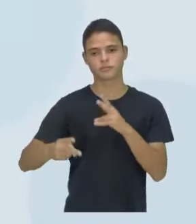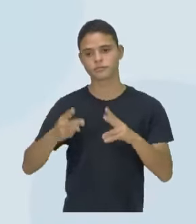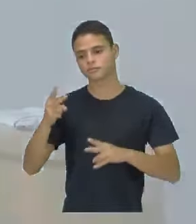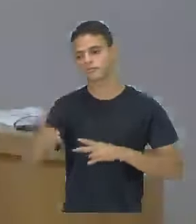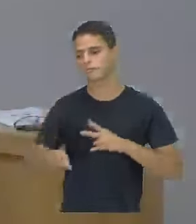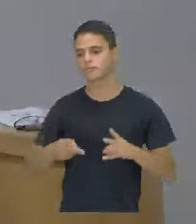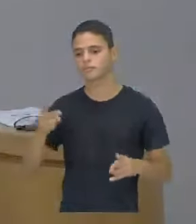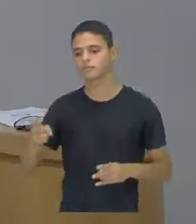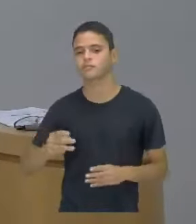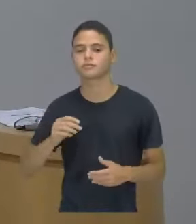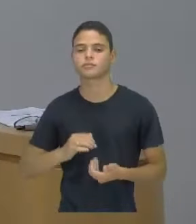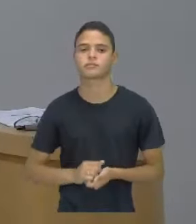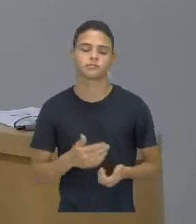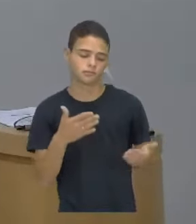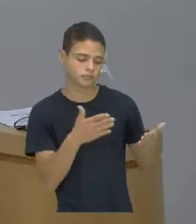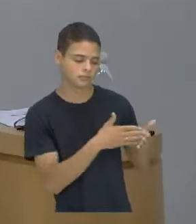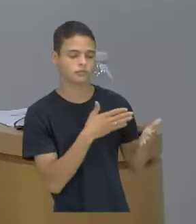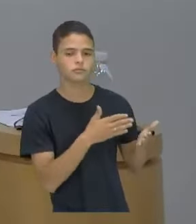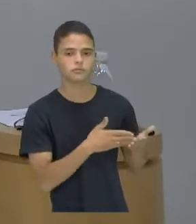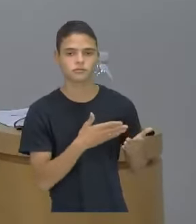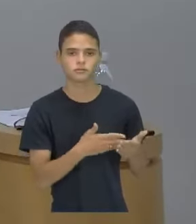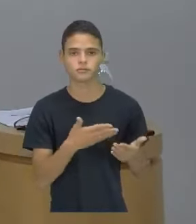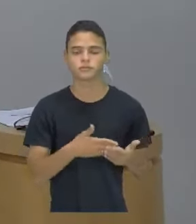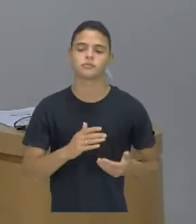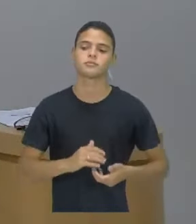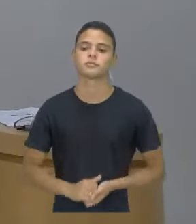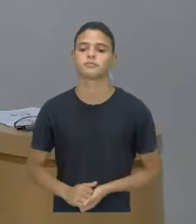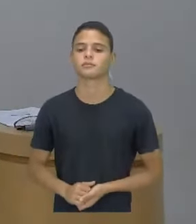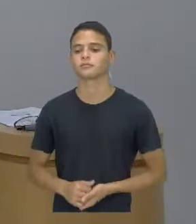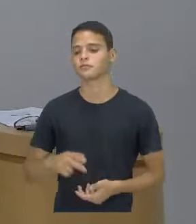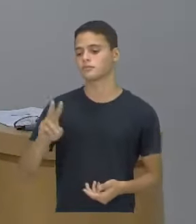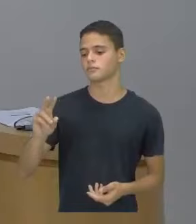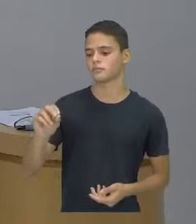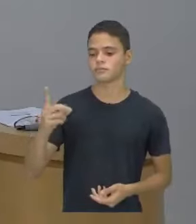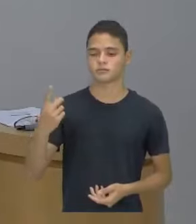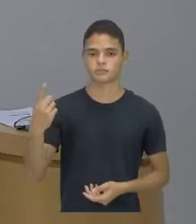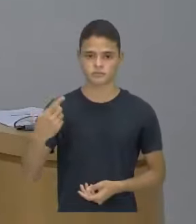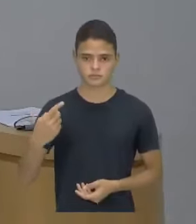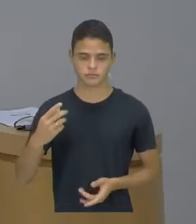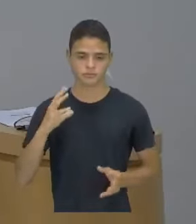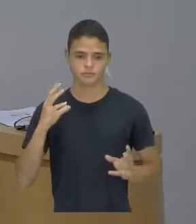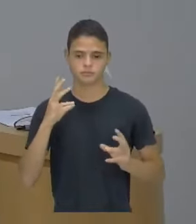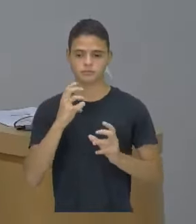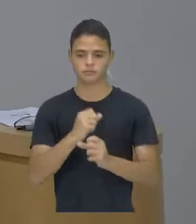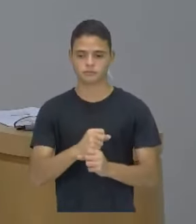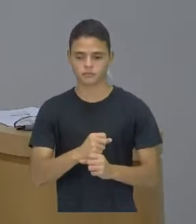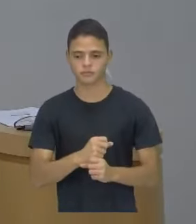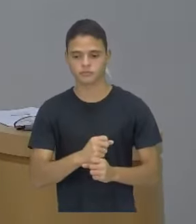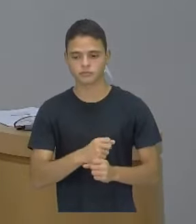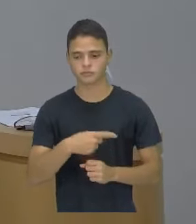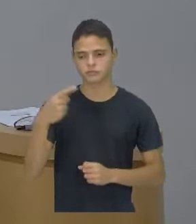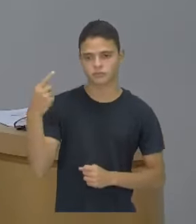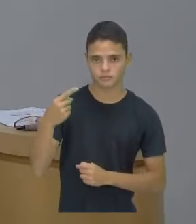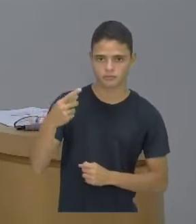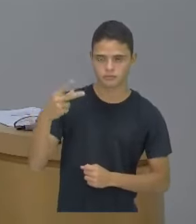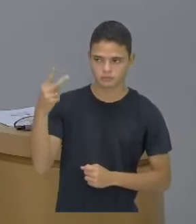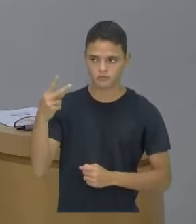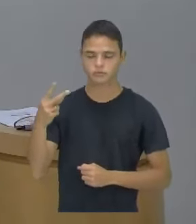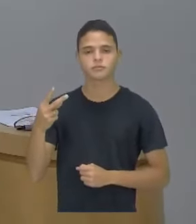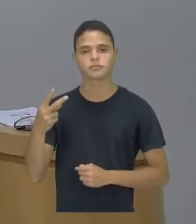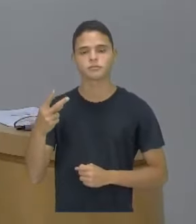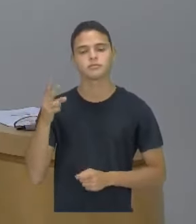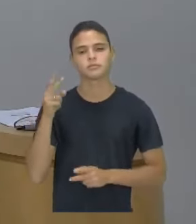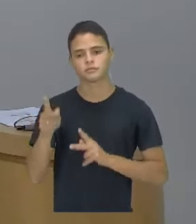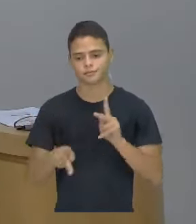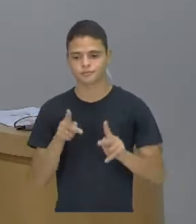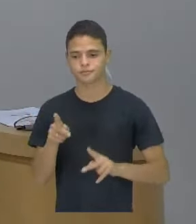vocês, o caderno físico, quem tem o caderno físico, o volume 1 ele engloba aí os primeiro e segundo bimestres,